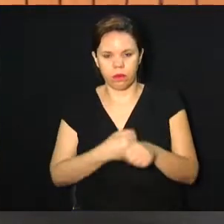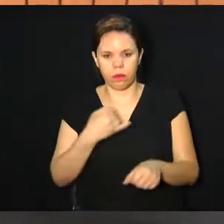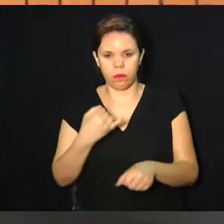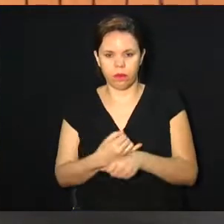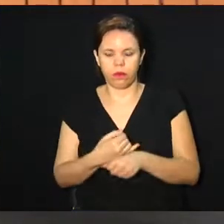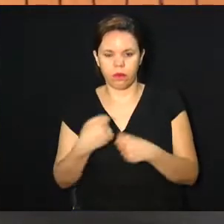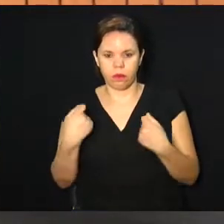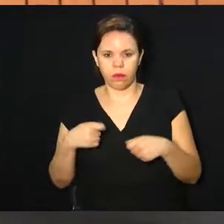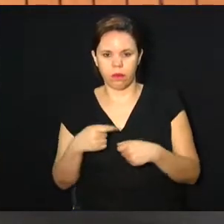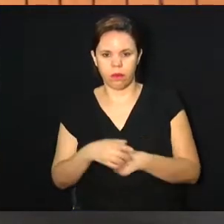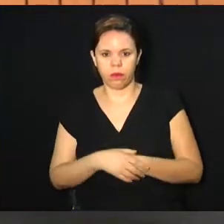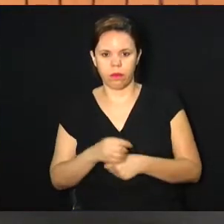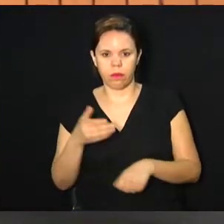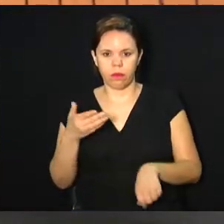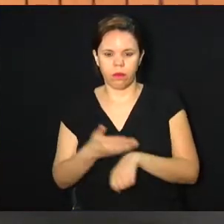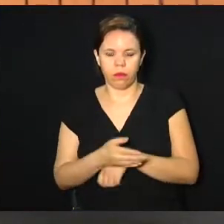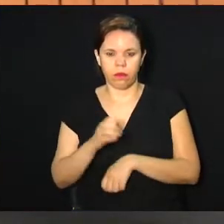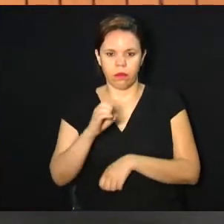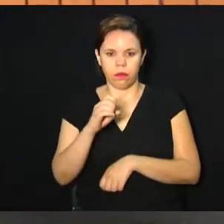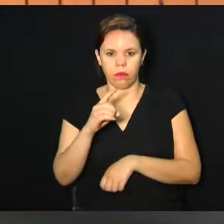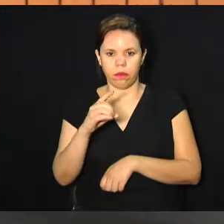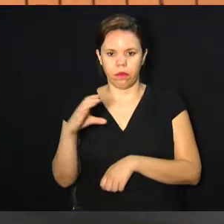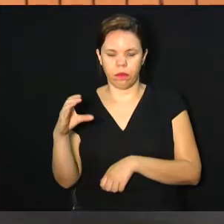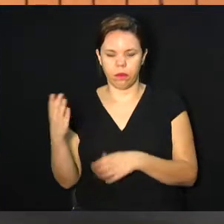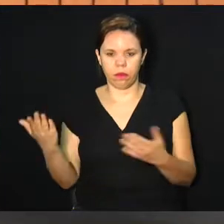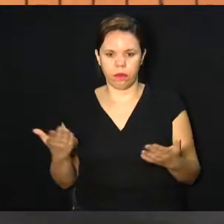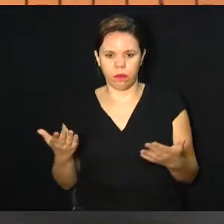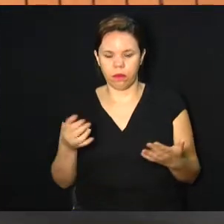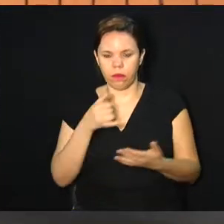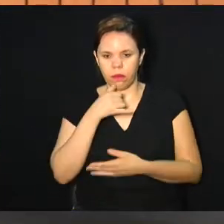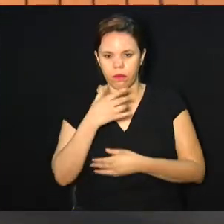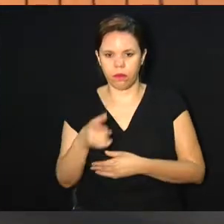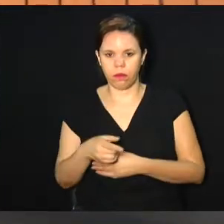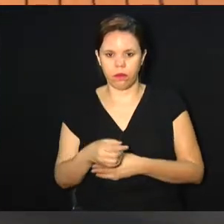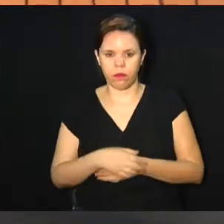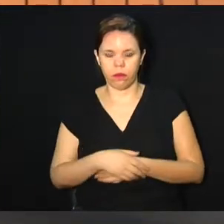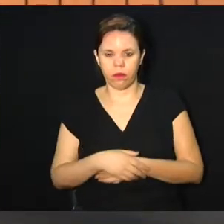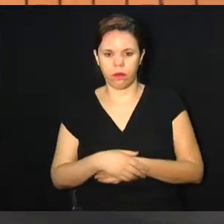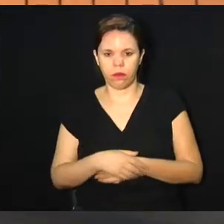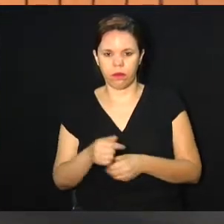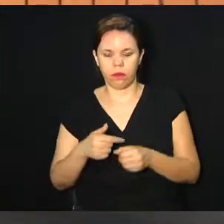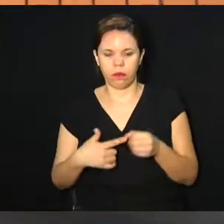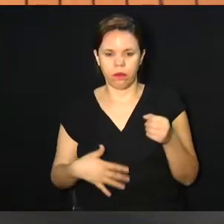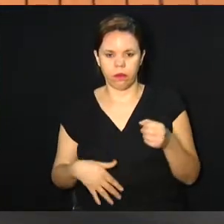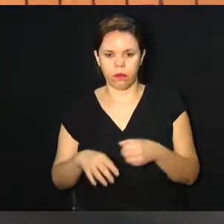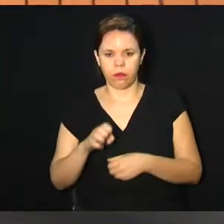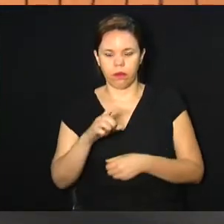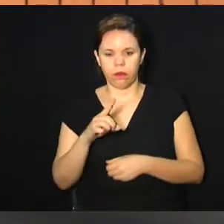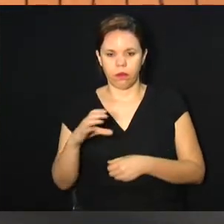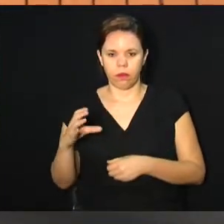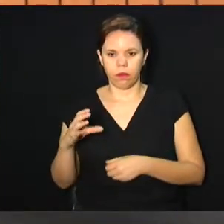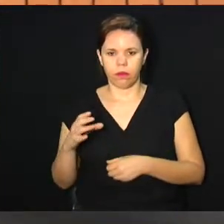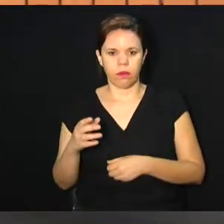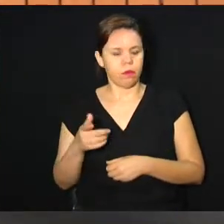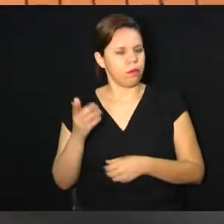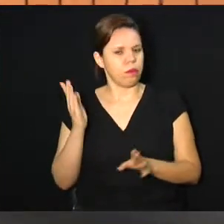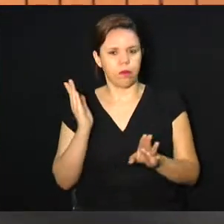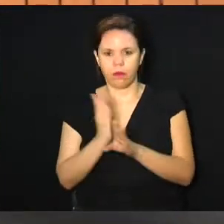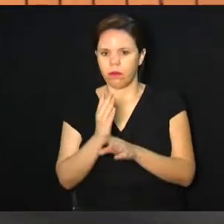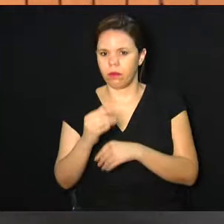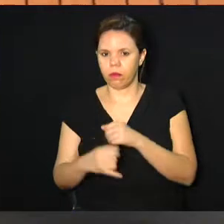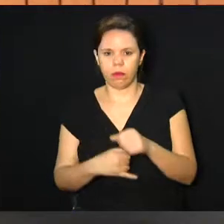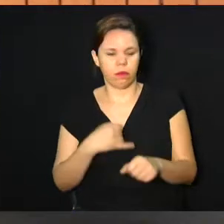nesse site. Se você entrar no site da INDEC agora, por exemplo, jogar lá no Google INDEC e entrar no site, você não acha esse